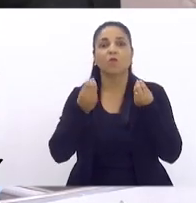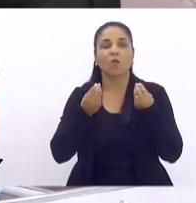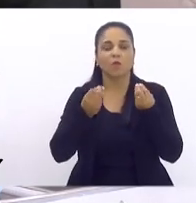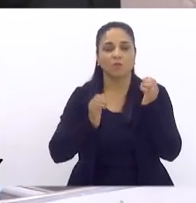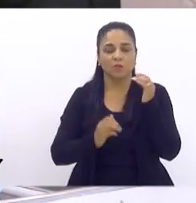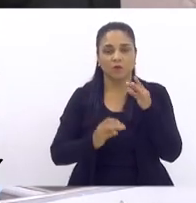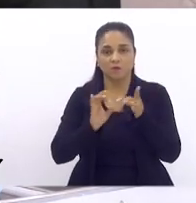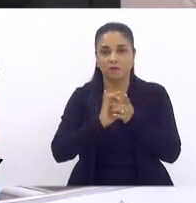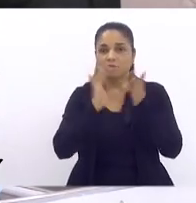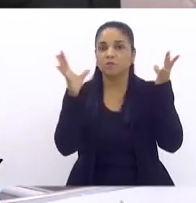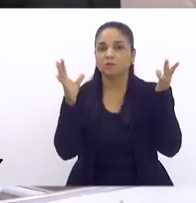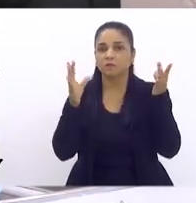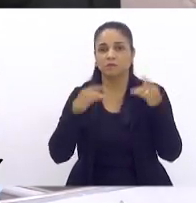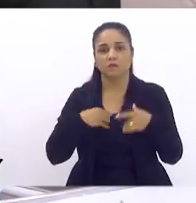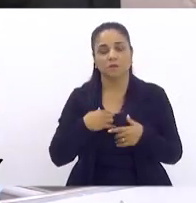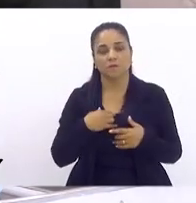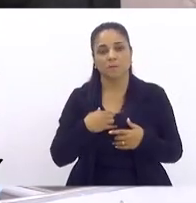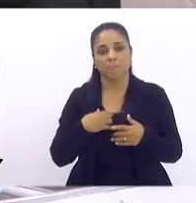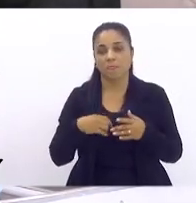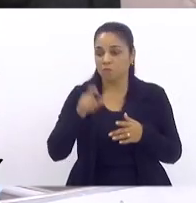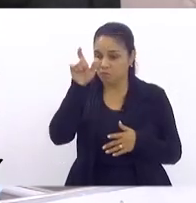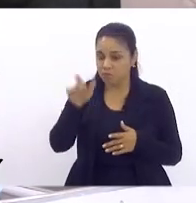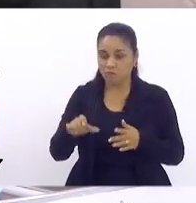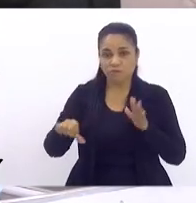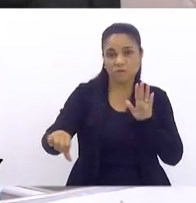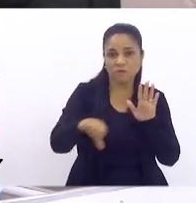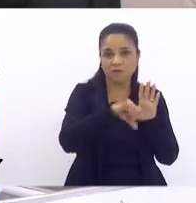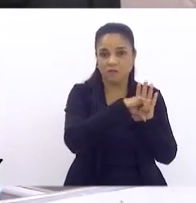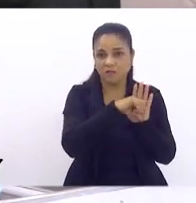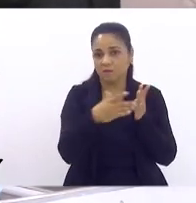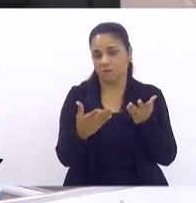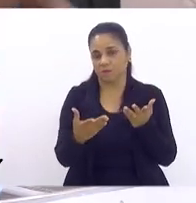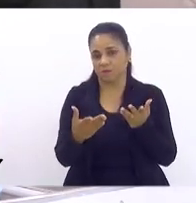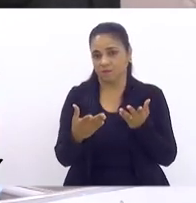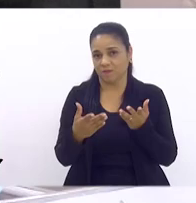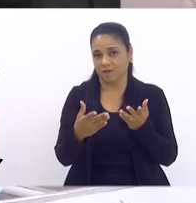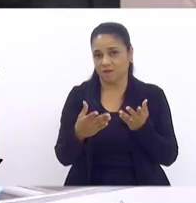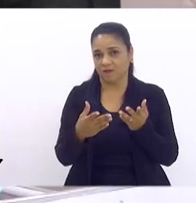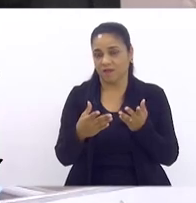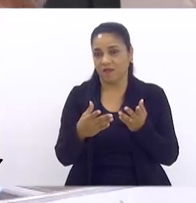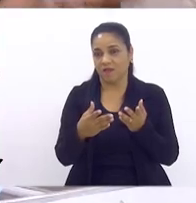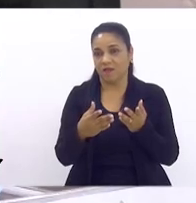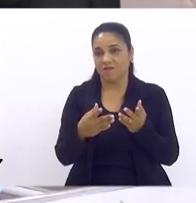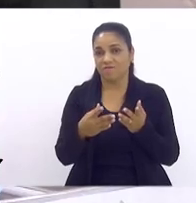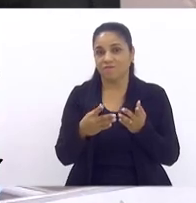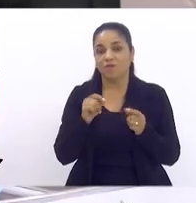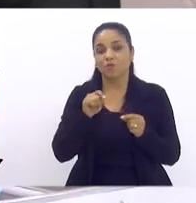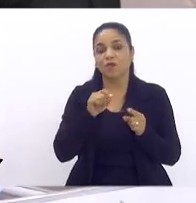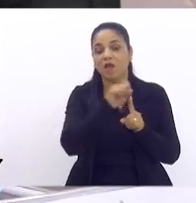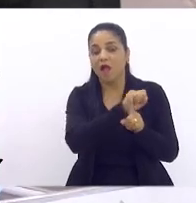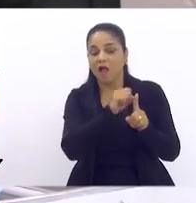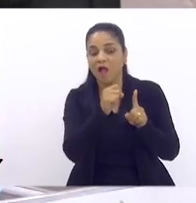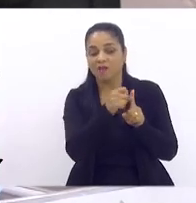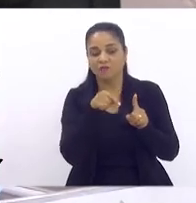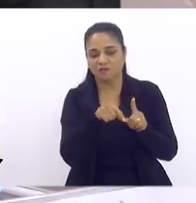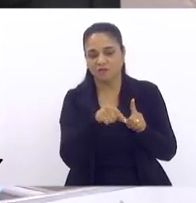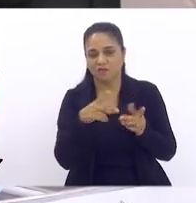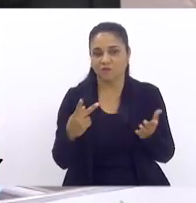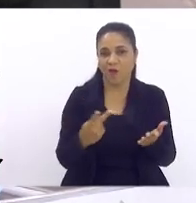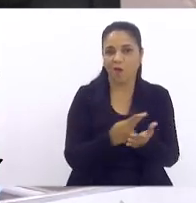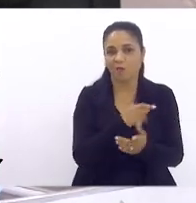vai pegar o indivíduo que cometeu alguma ilicitude ou um crime a questão é que a gente vai gerar na sociedade toda